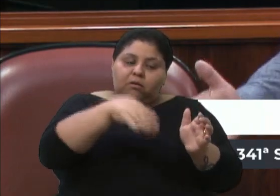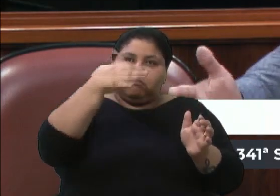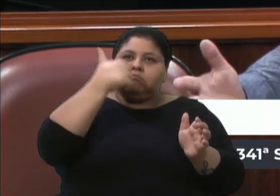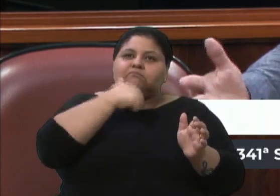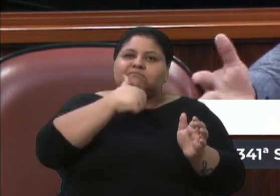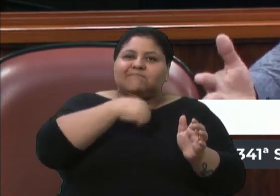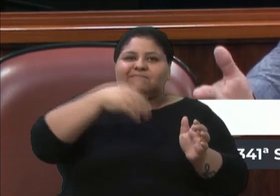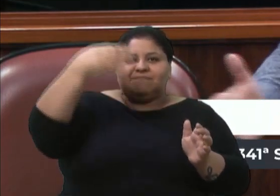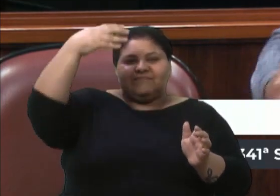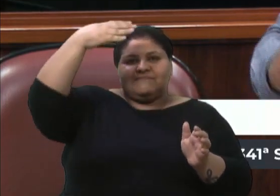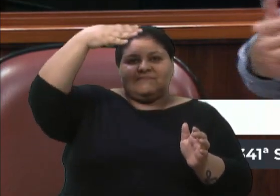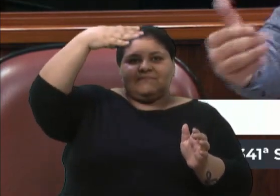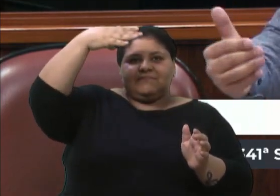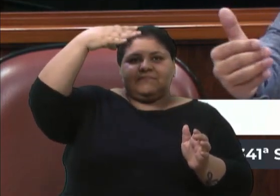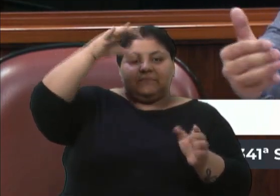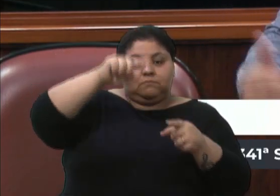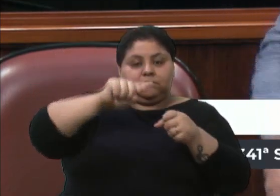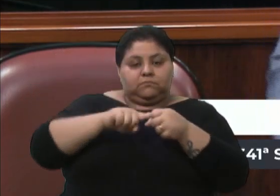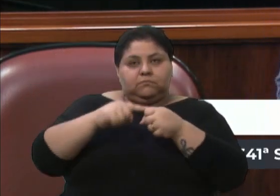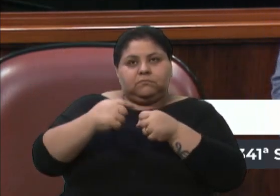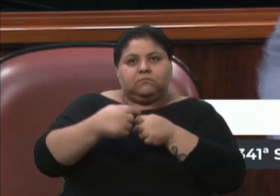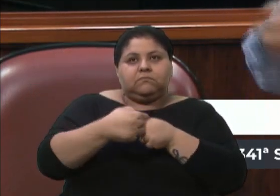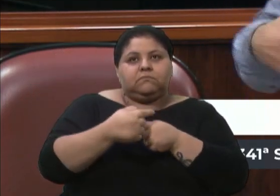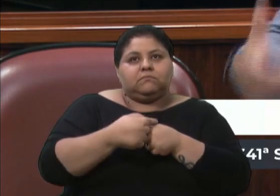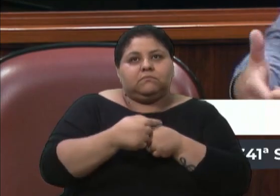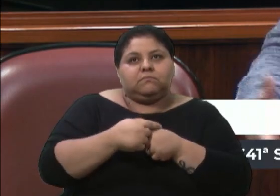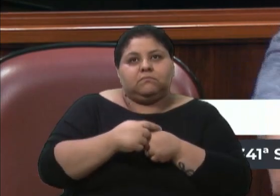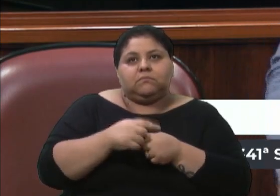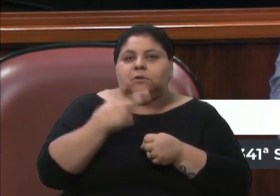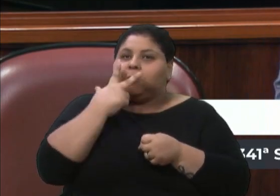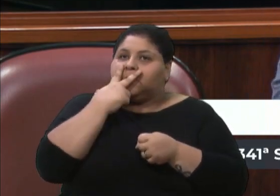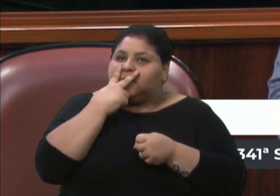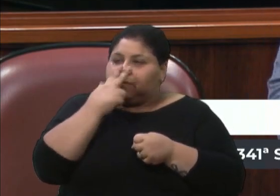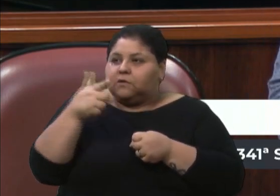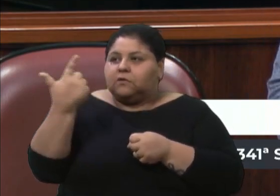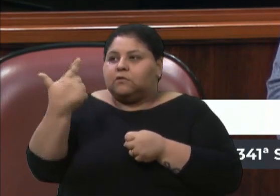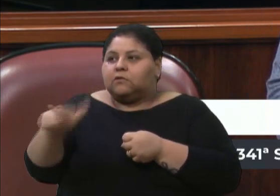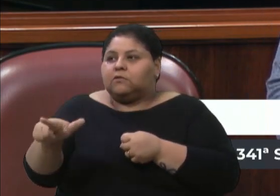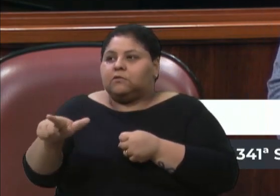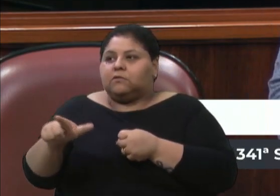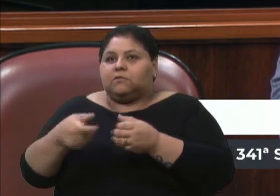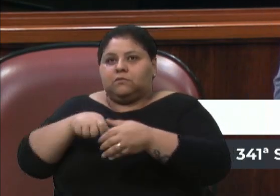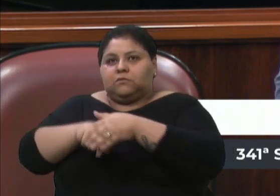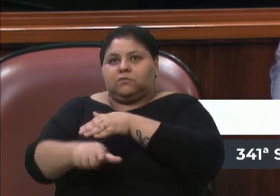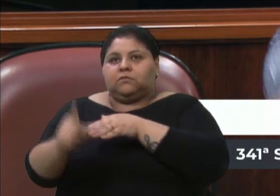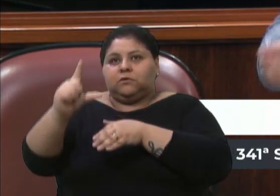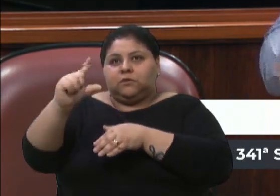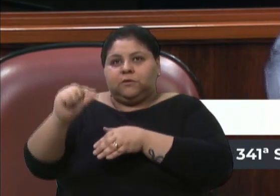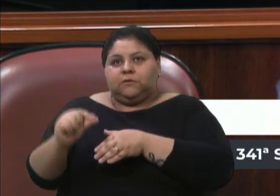assim como os demais, tem um recurso muito menor do que o time masculino.